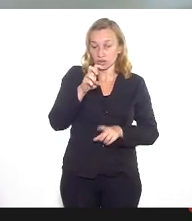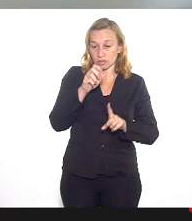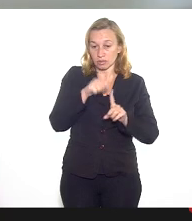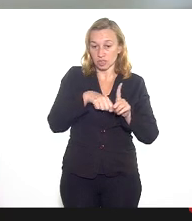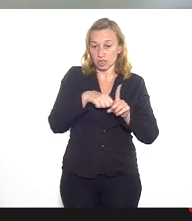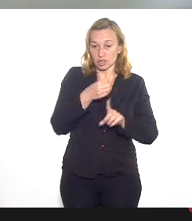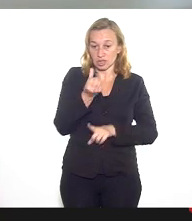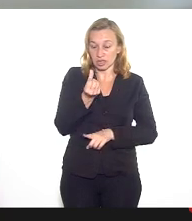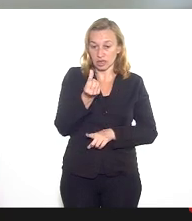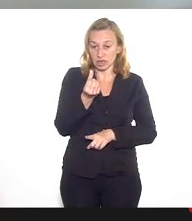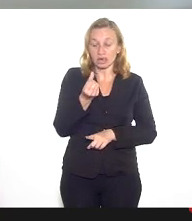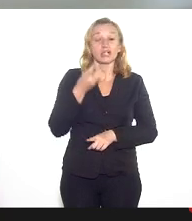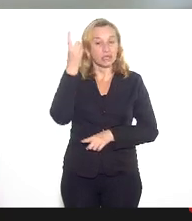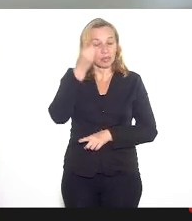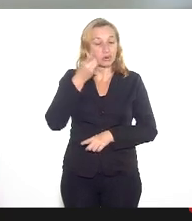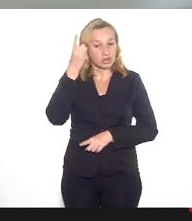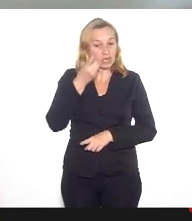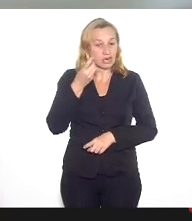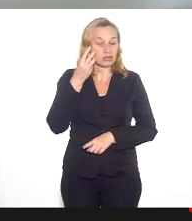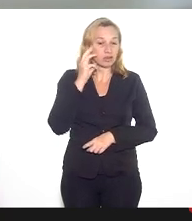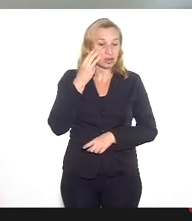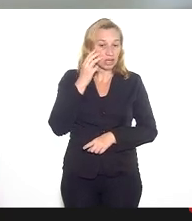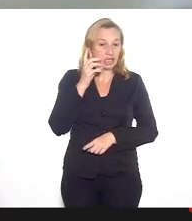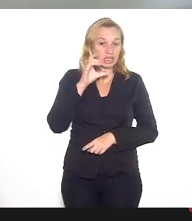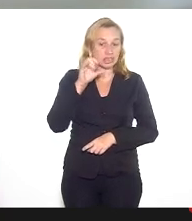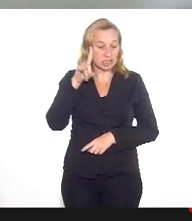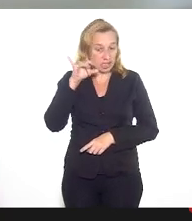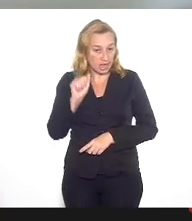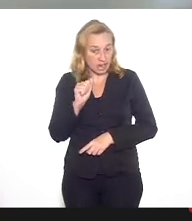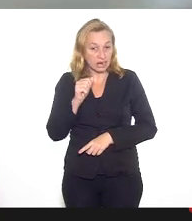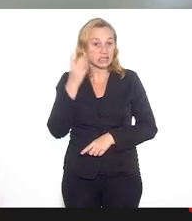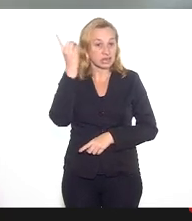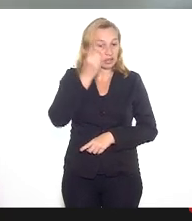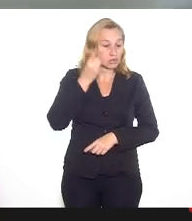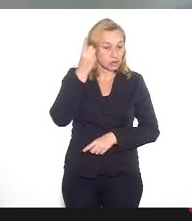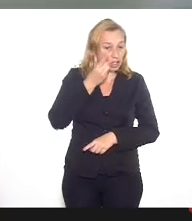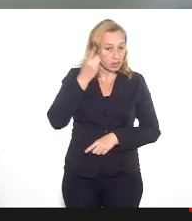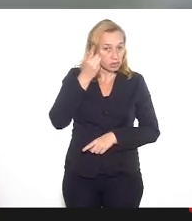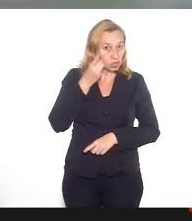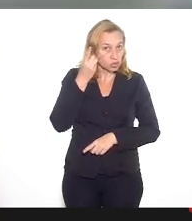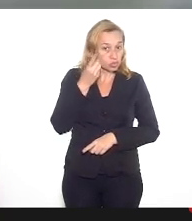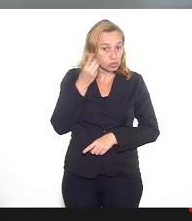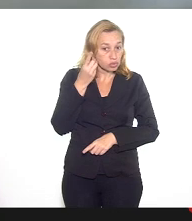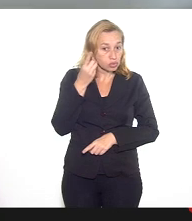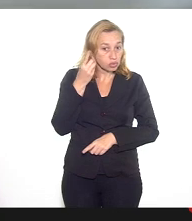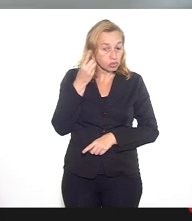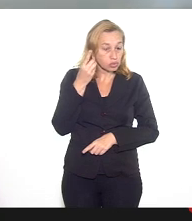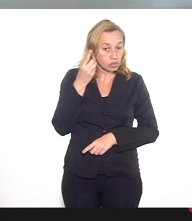Os deputados Valdec, Célia Jordão e o deputado